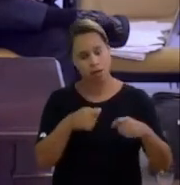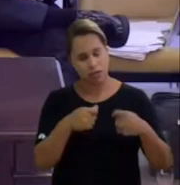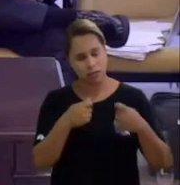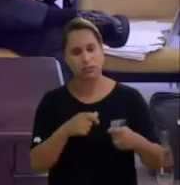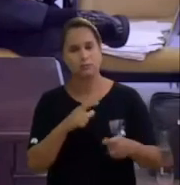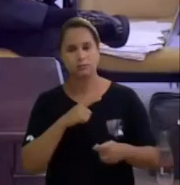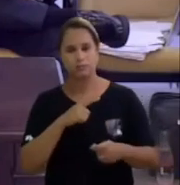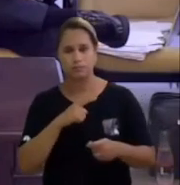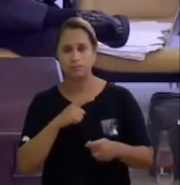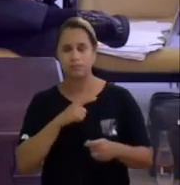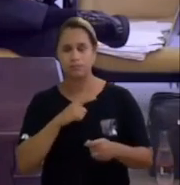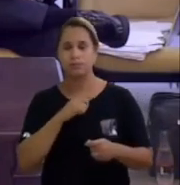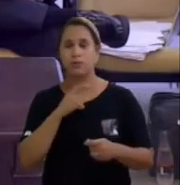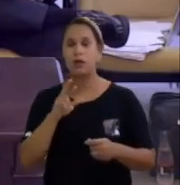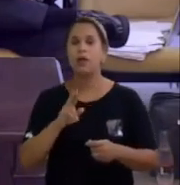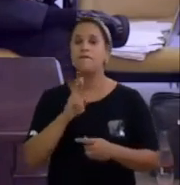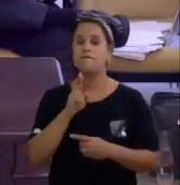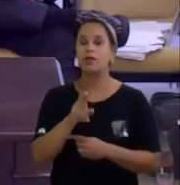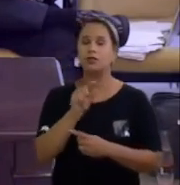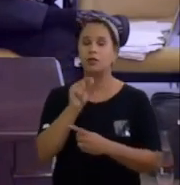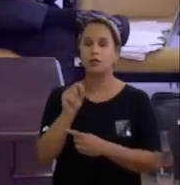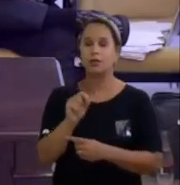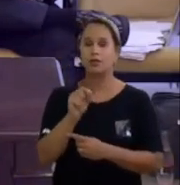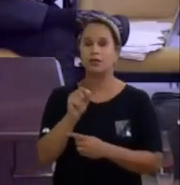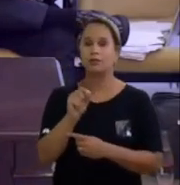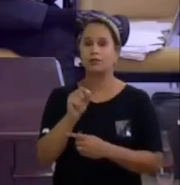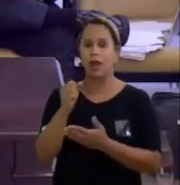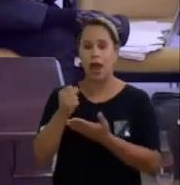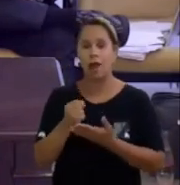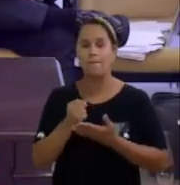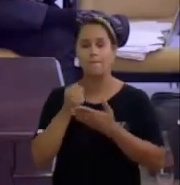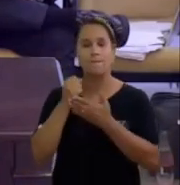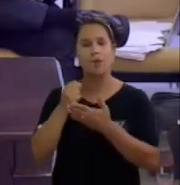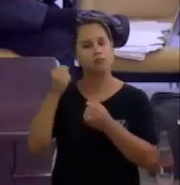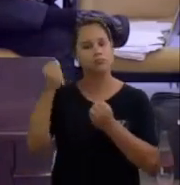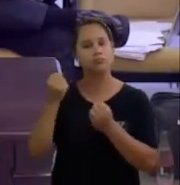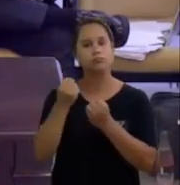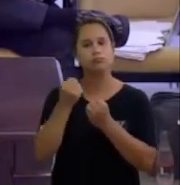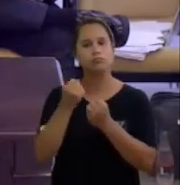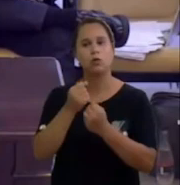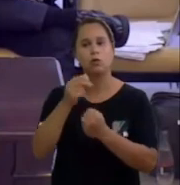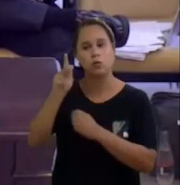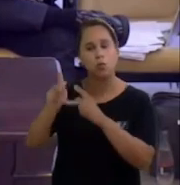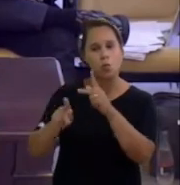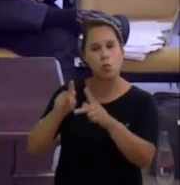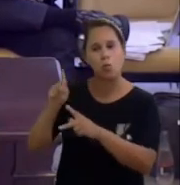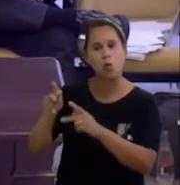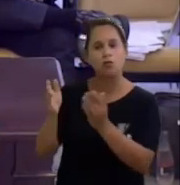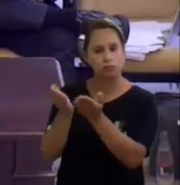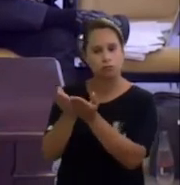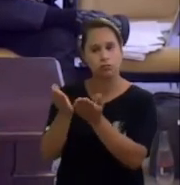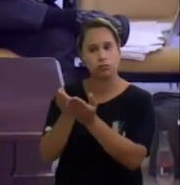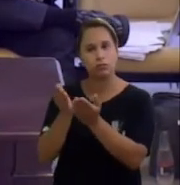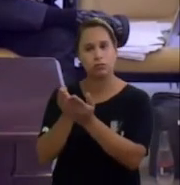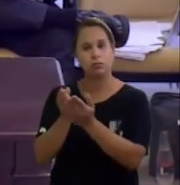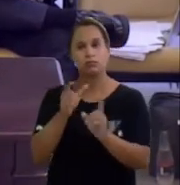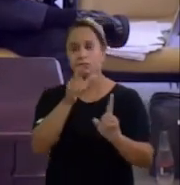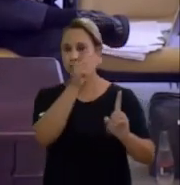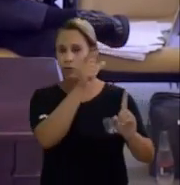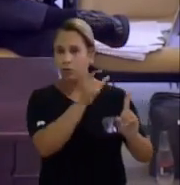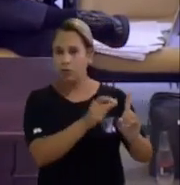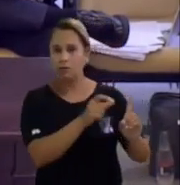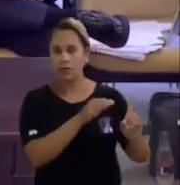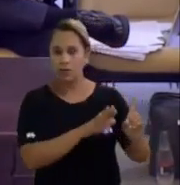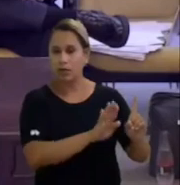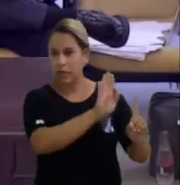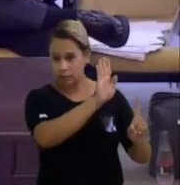se refere ao apoio do público evangélico e a opinião dele sobre o candidato Sérgio Moro. O valor dessa pesquisa não está contado